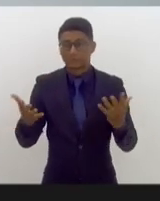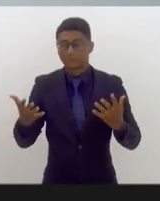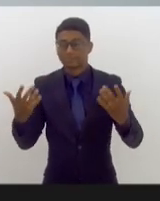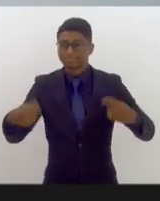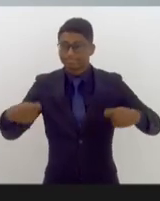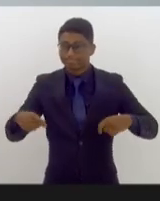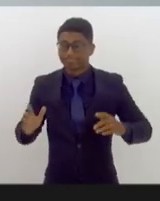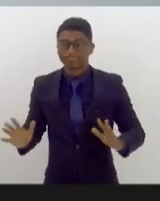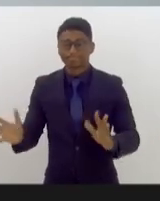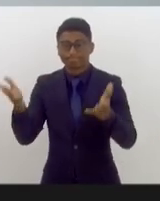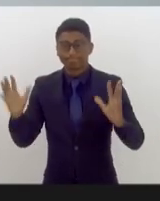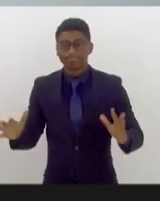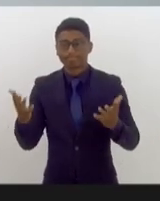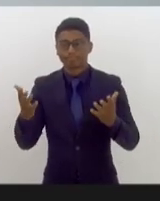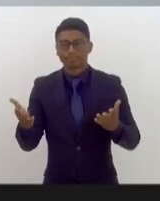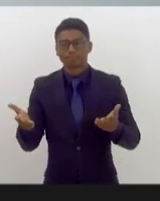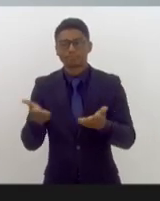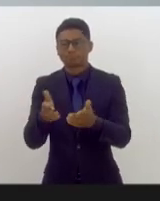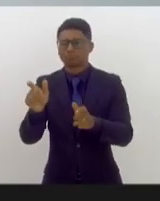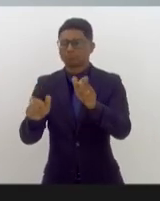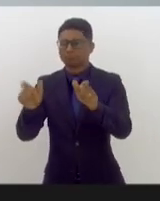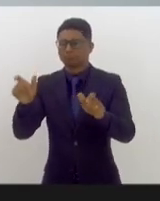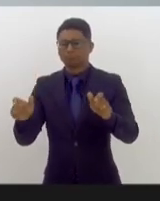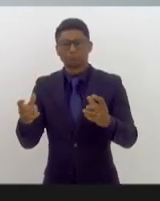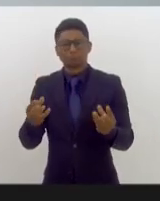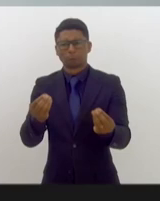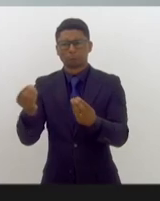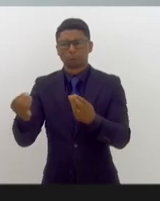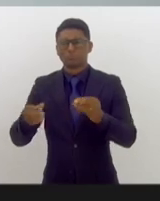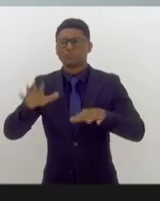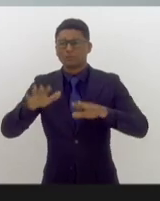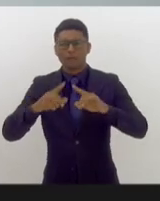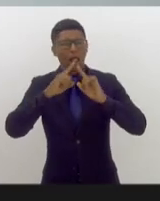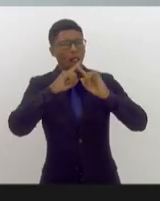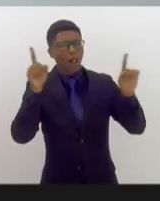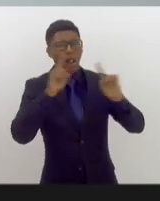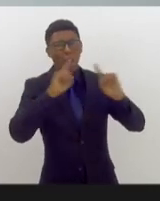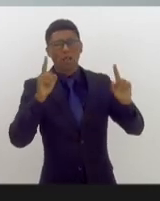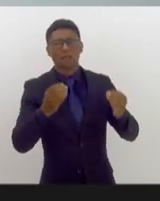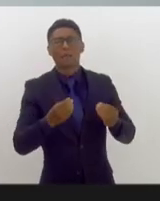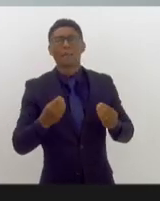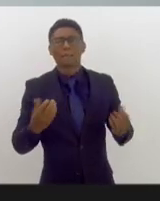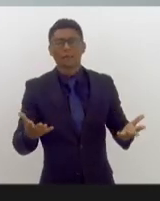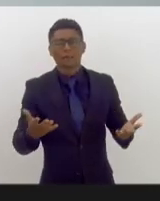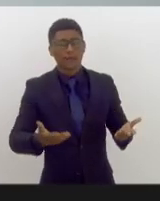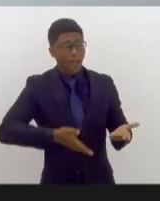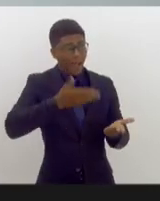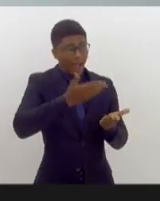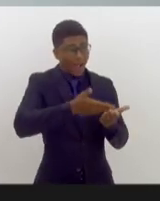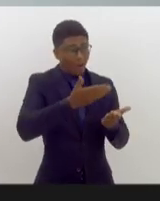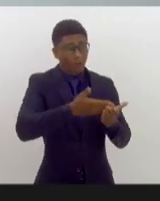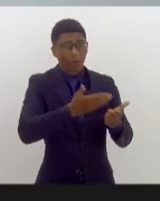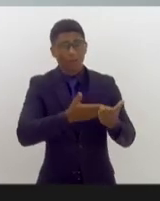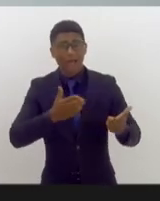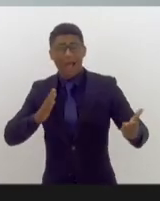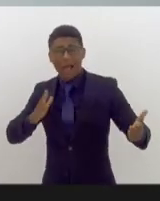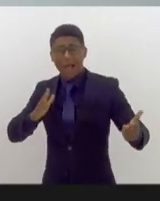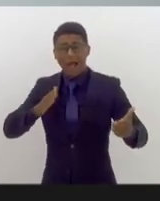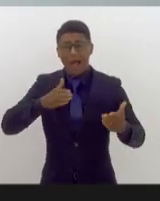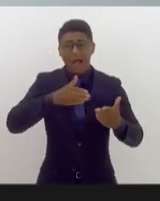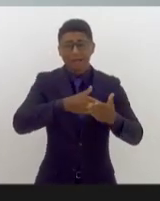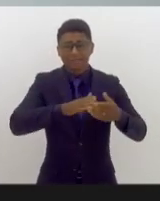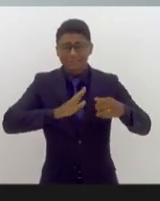eles pressionam muito a gente, às vezes até para que a aula não vá até tão tarde,